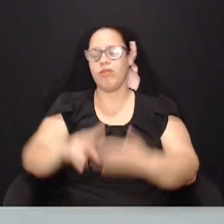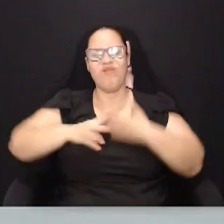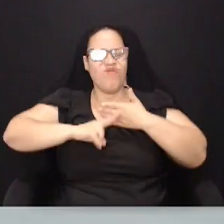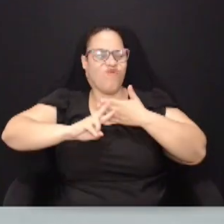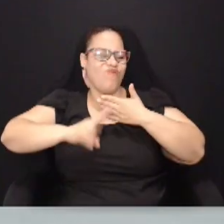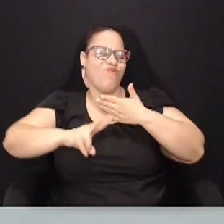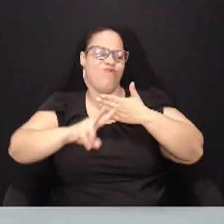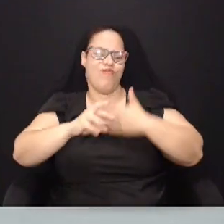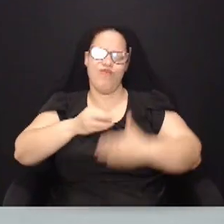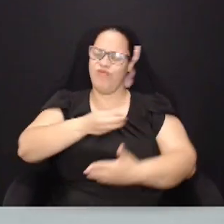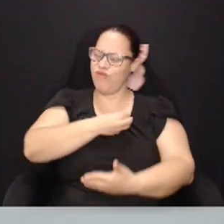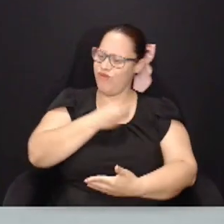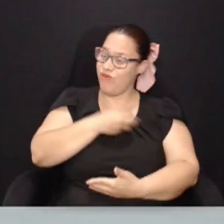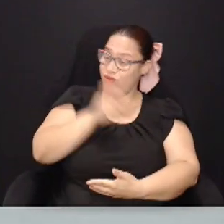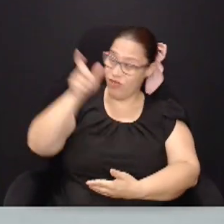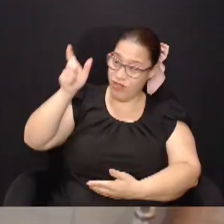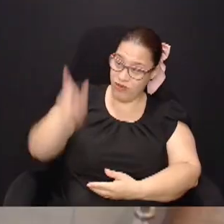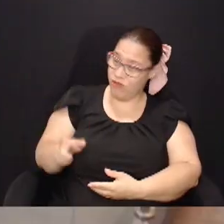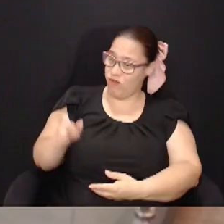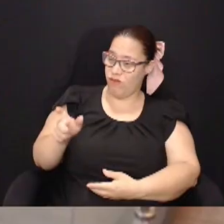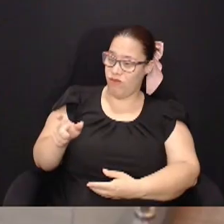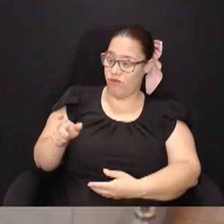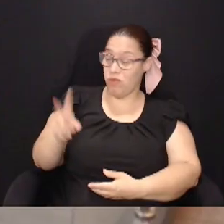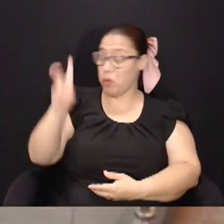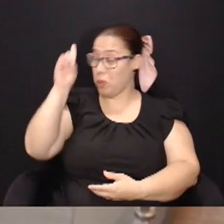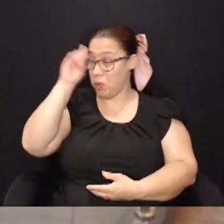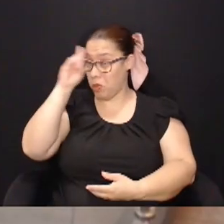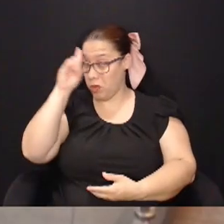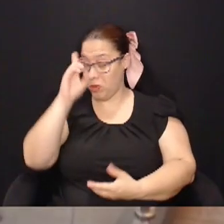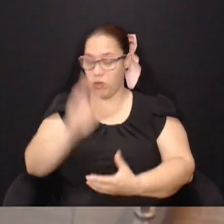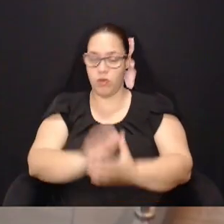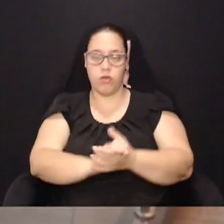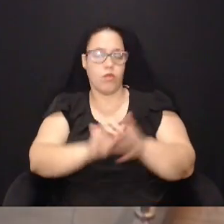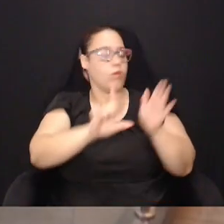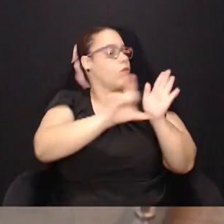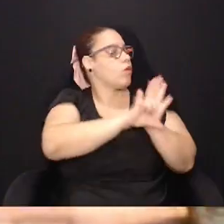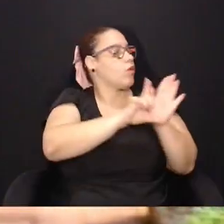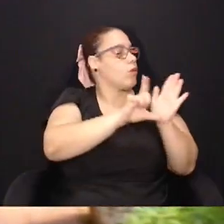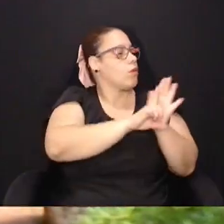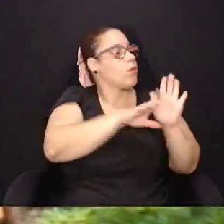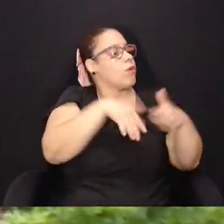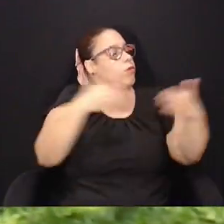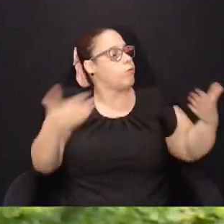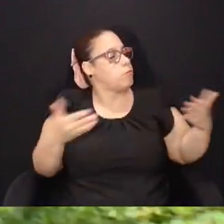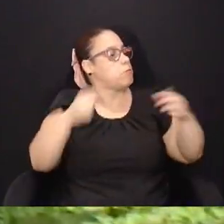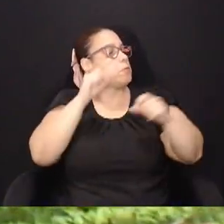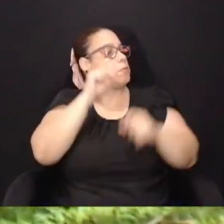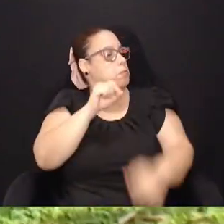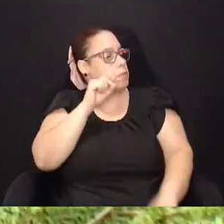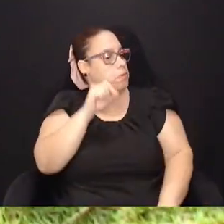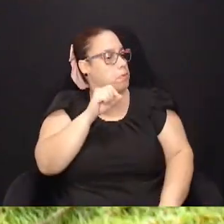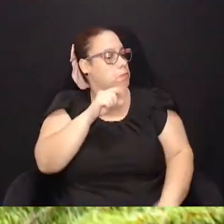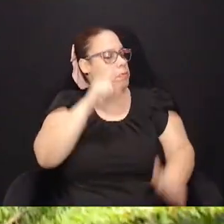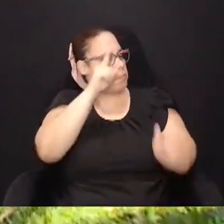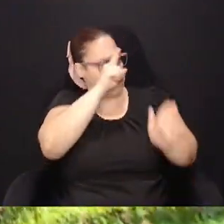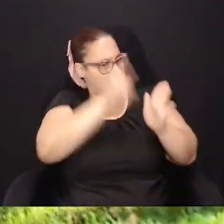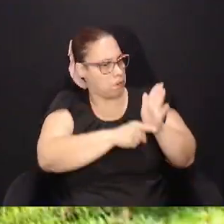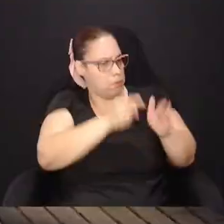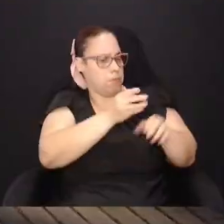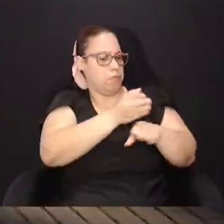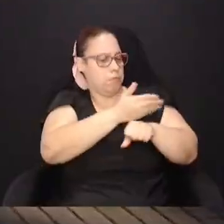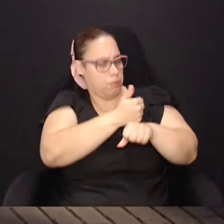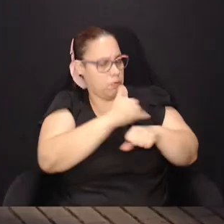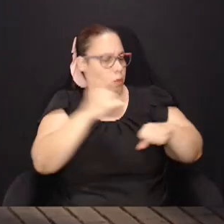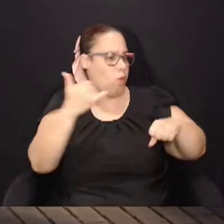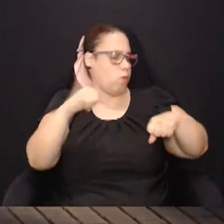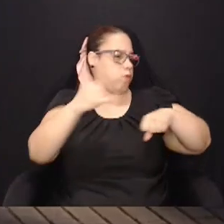da pessoa, no seu dia a dia. A legislação ainda estabelece o diagnóstico precoce da obesidade